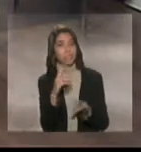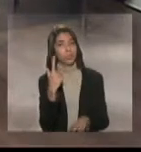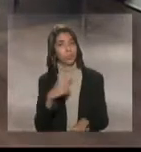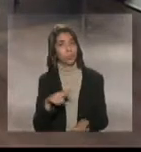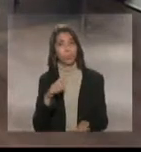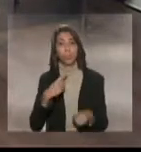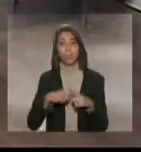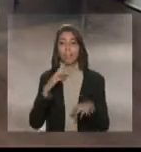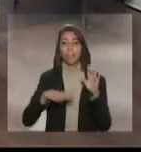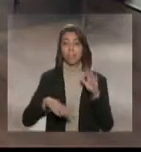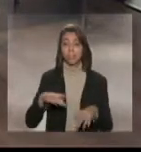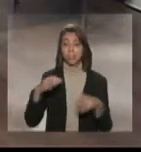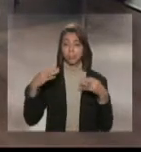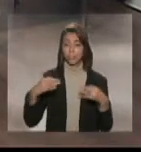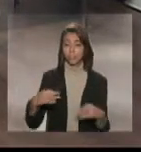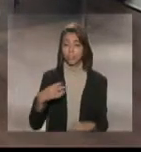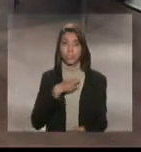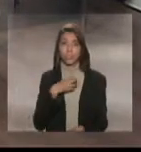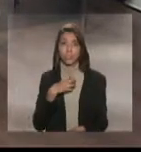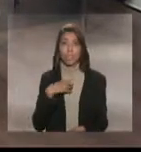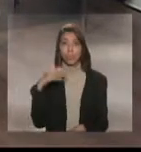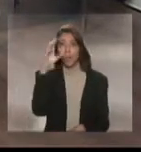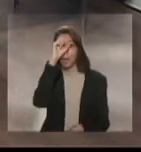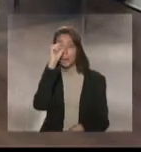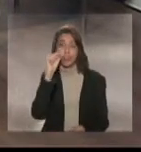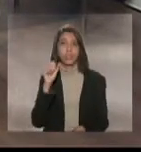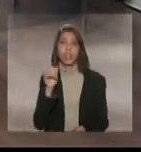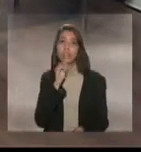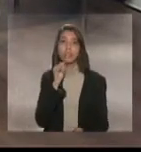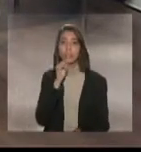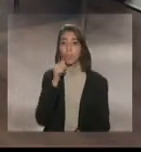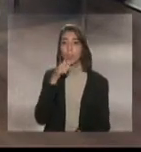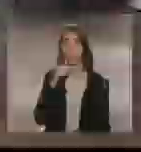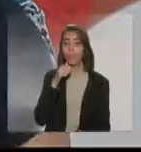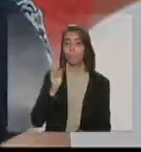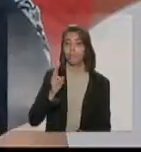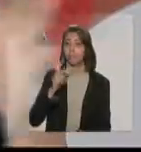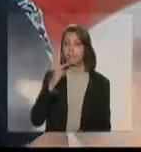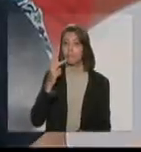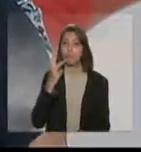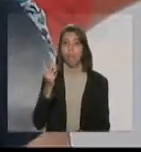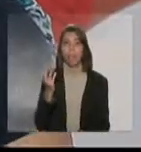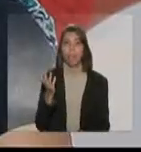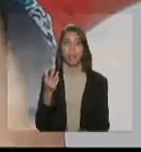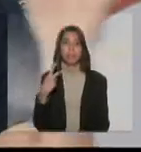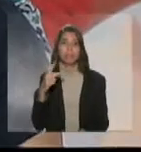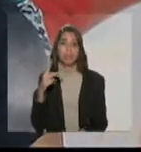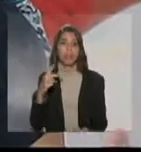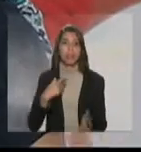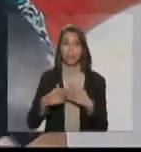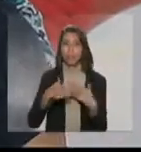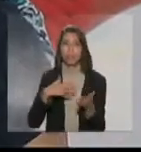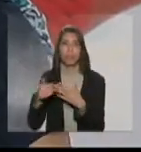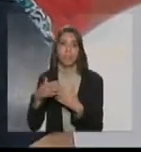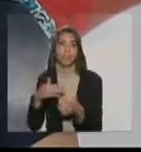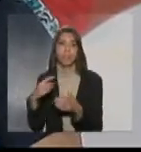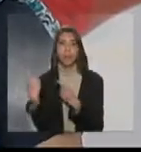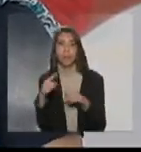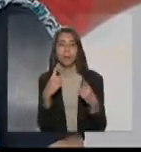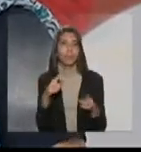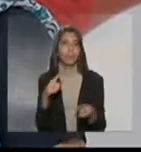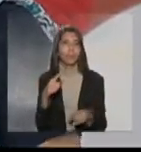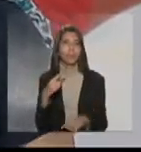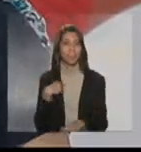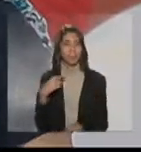muito comportamento é aprendido realmente a gente ouve na rua tanta bobagem né a mulher sexualizado o tempo todo em todas as vias possíveis e